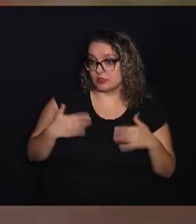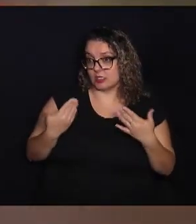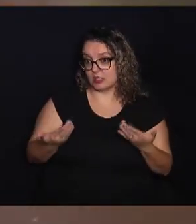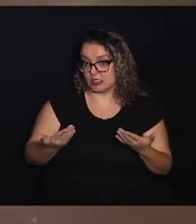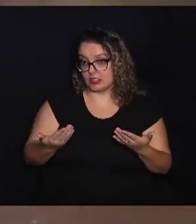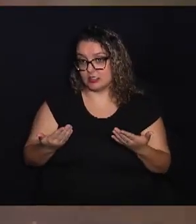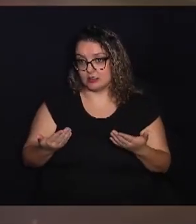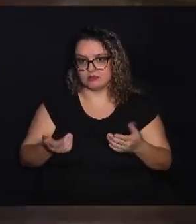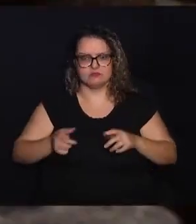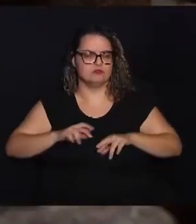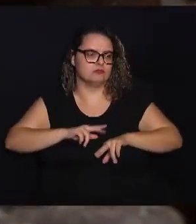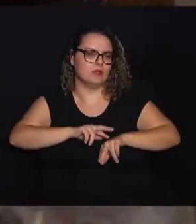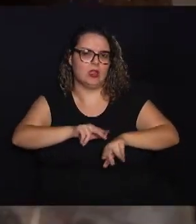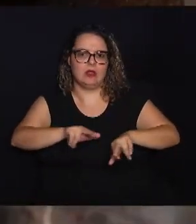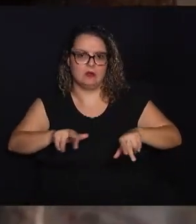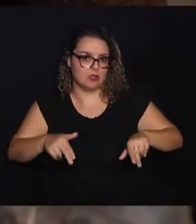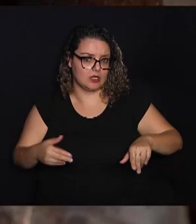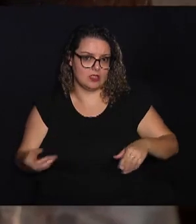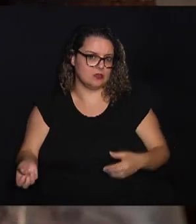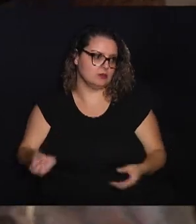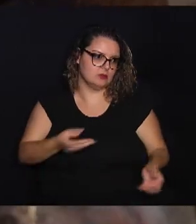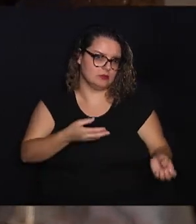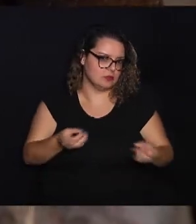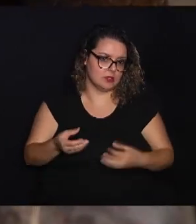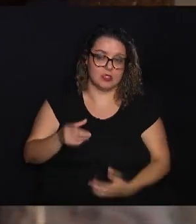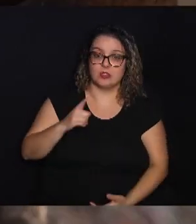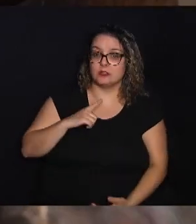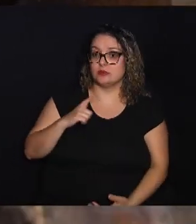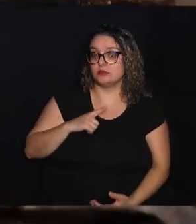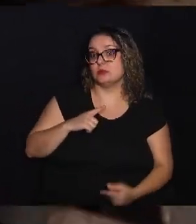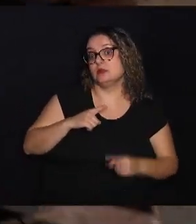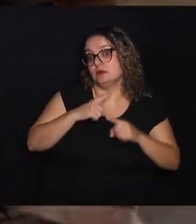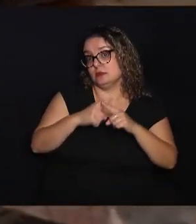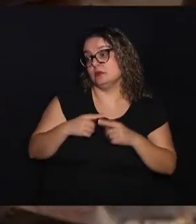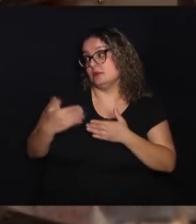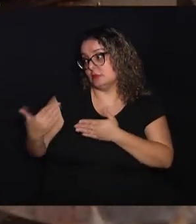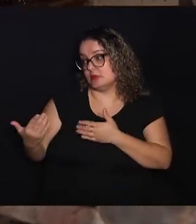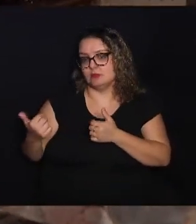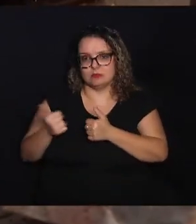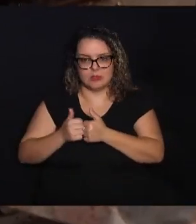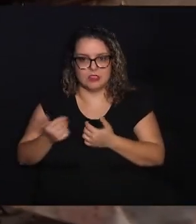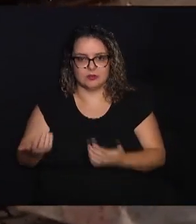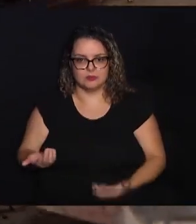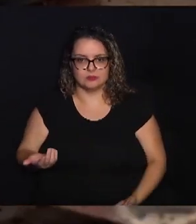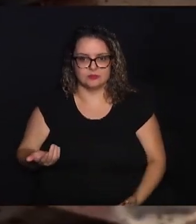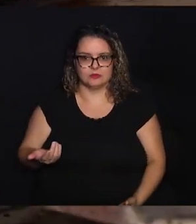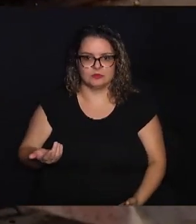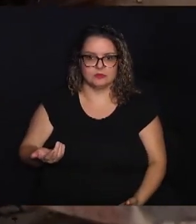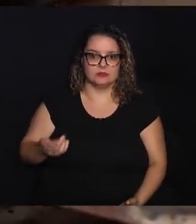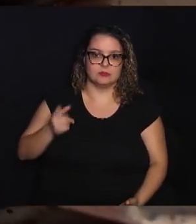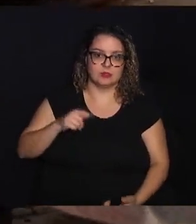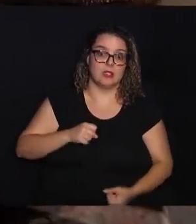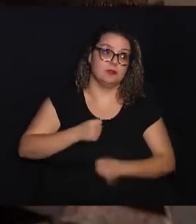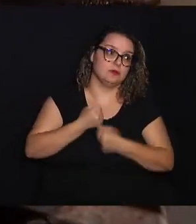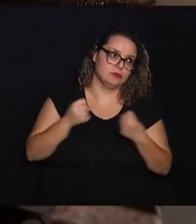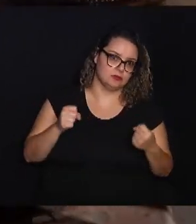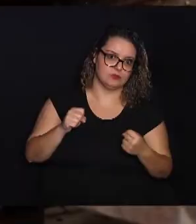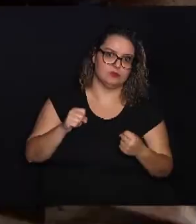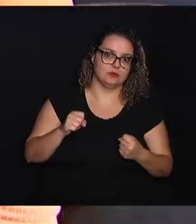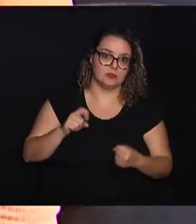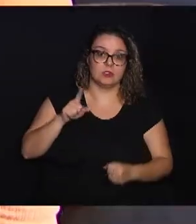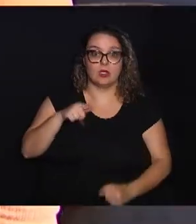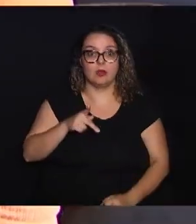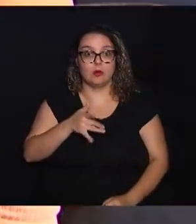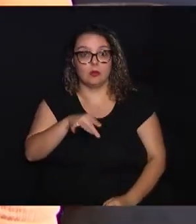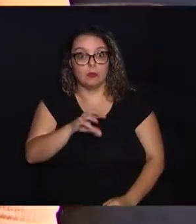traga infinitas novidades, eu tenho um concorrente aqui do meu lado que é um gigante, que é o Pão de Açúcar.